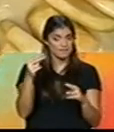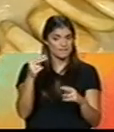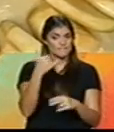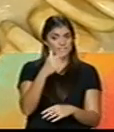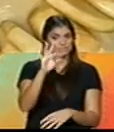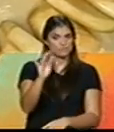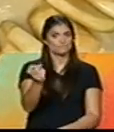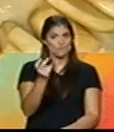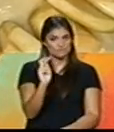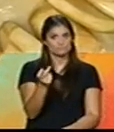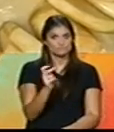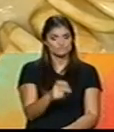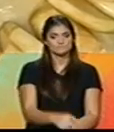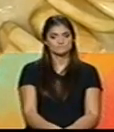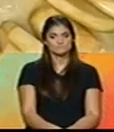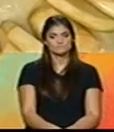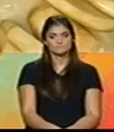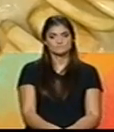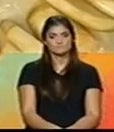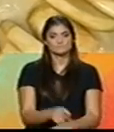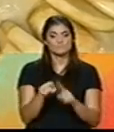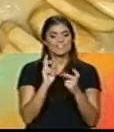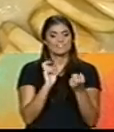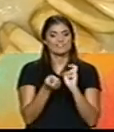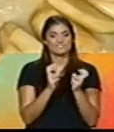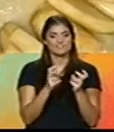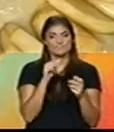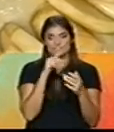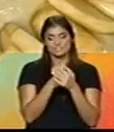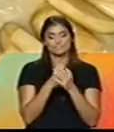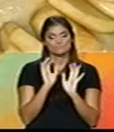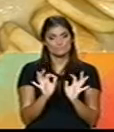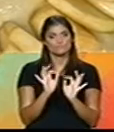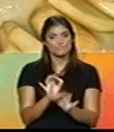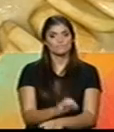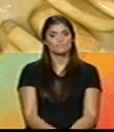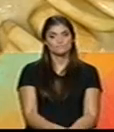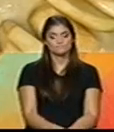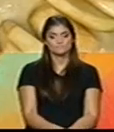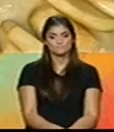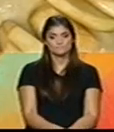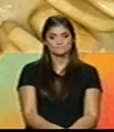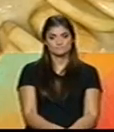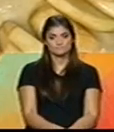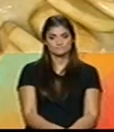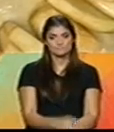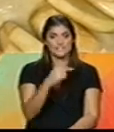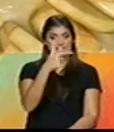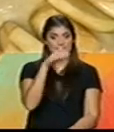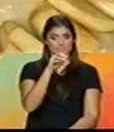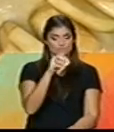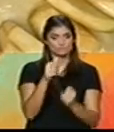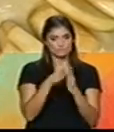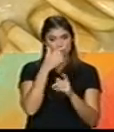24 anos. Um dinossauro. Faleceu já, sim. Não é? É o Atílio, toda a